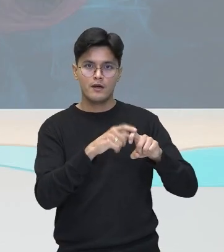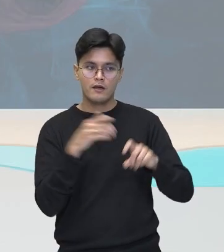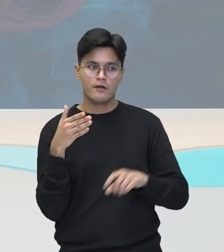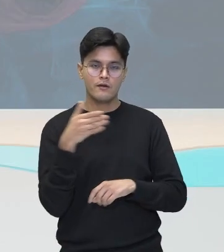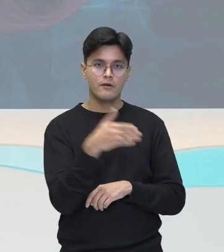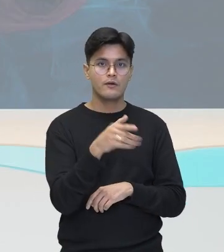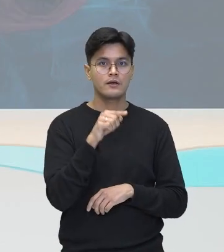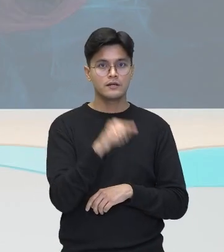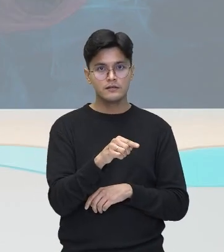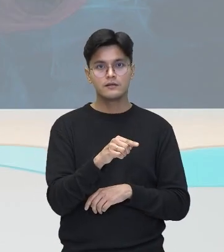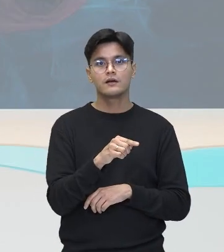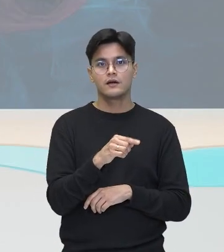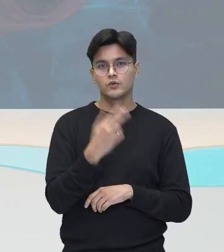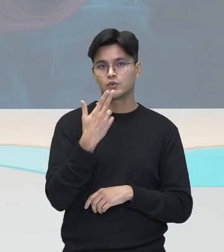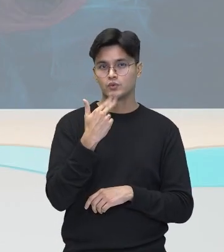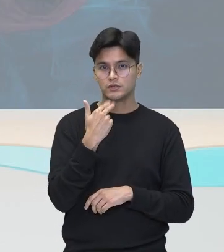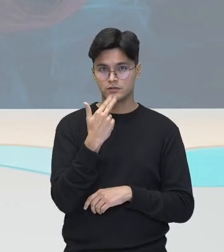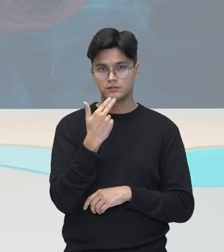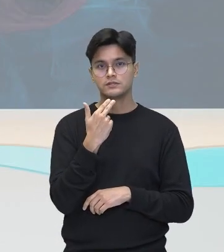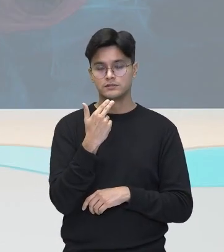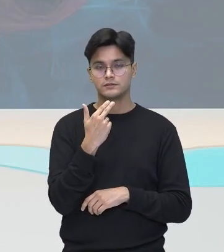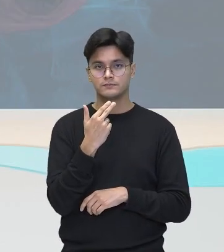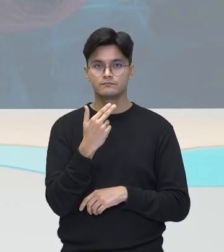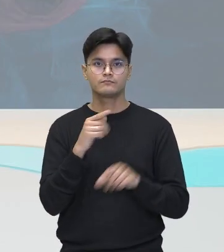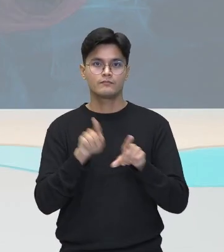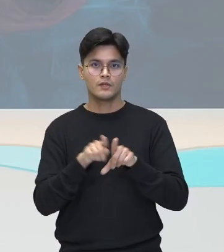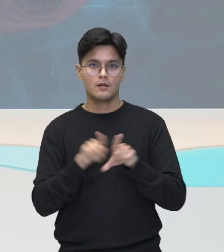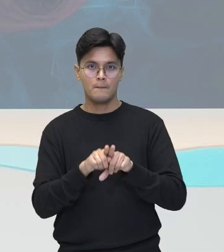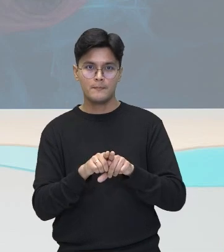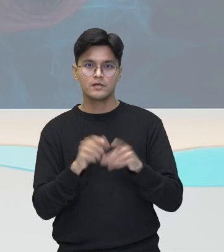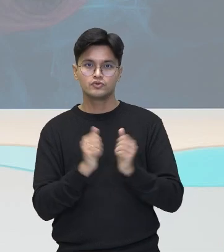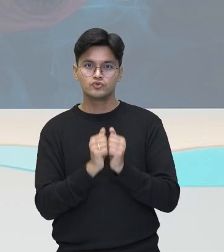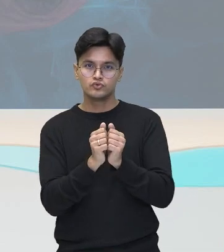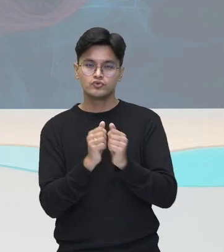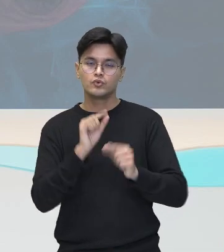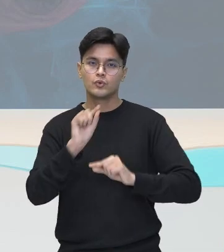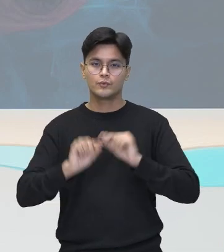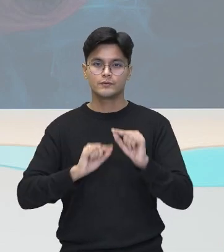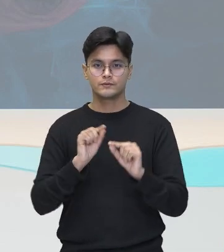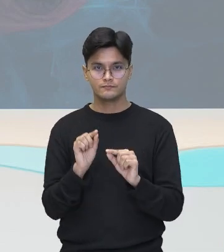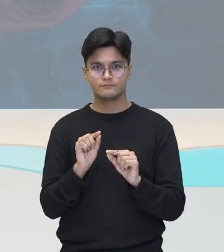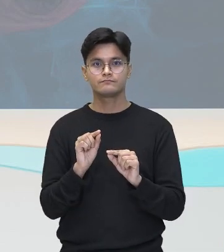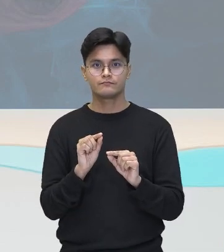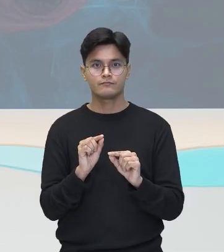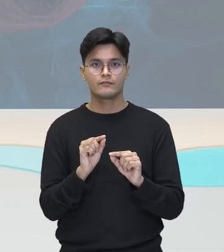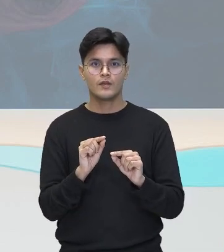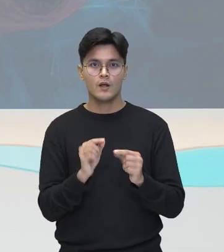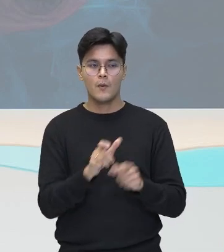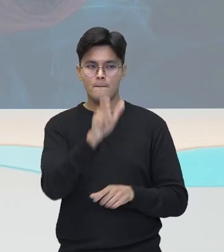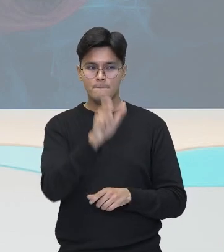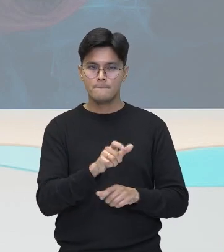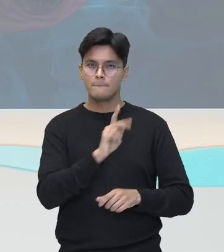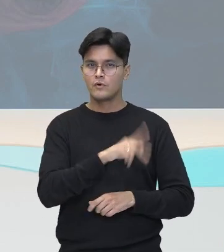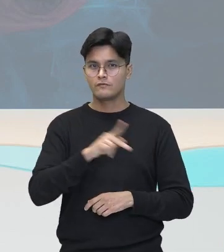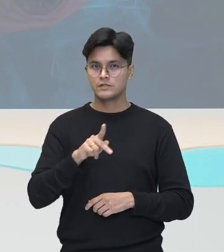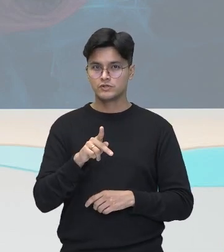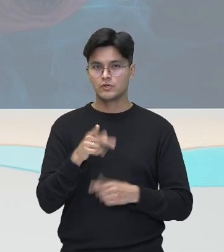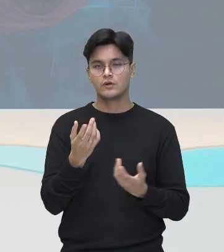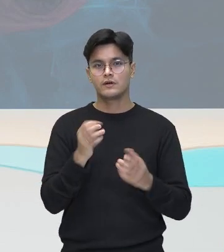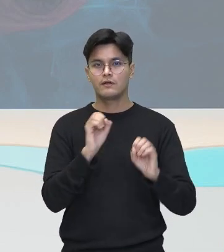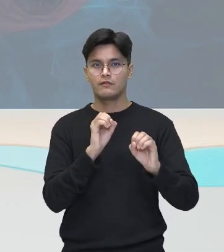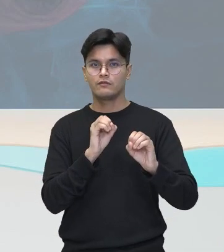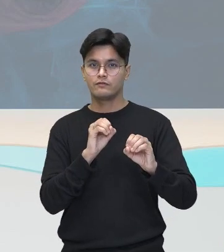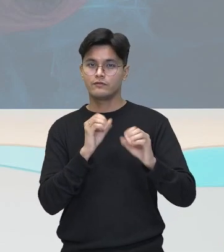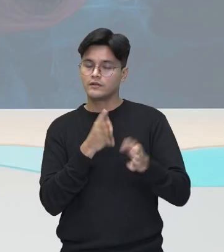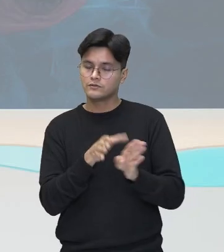num nutricionista, né? Junto, paralelo com um educador físico e um